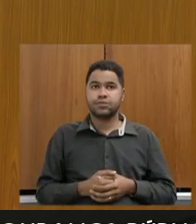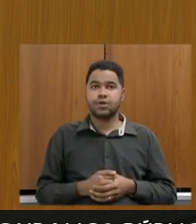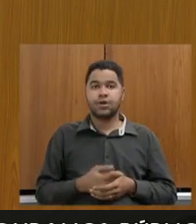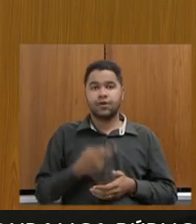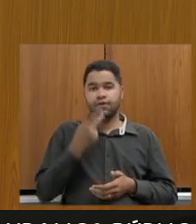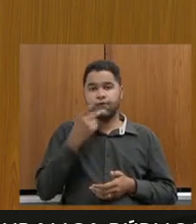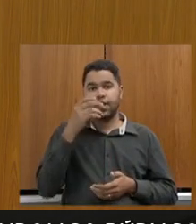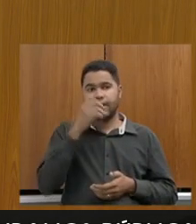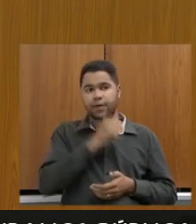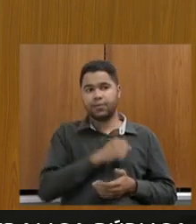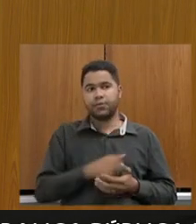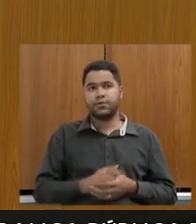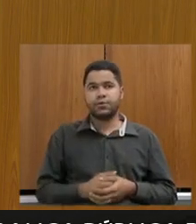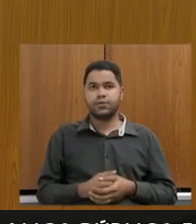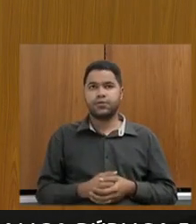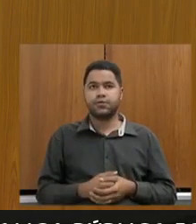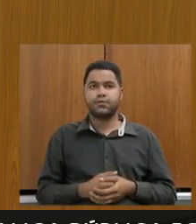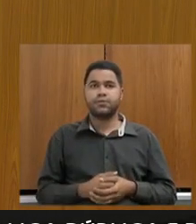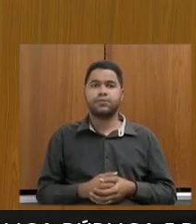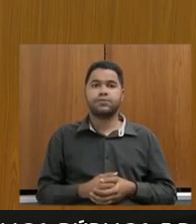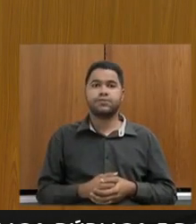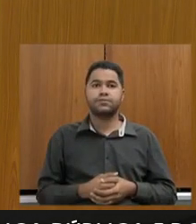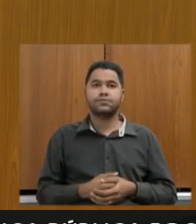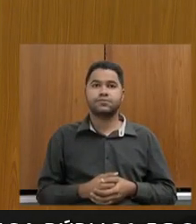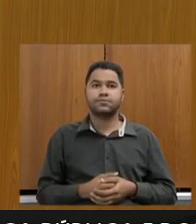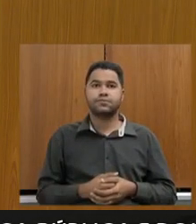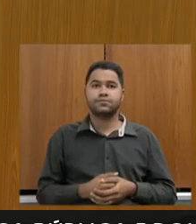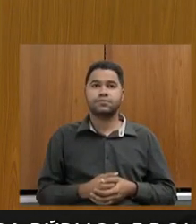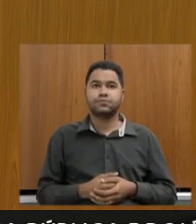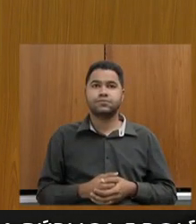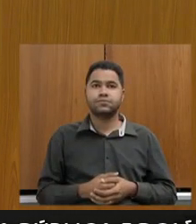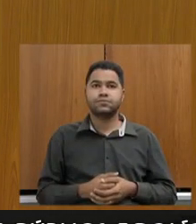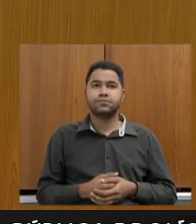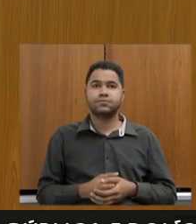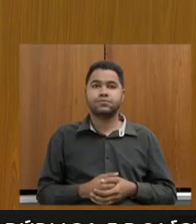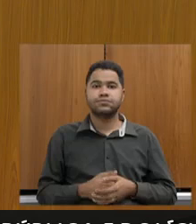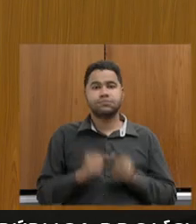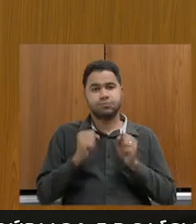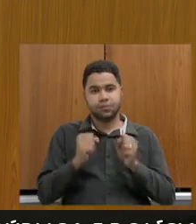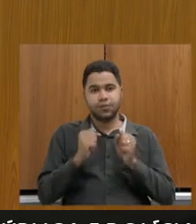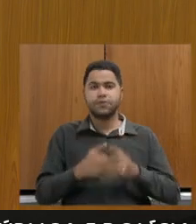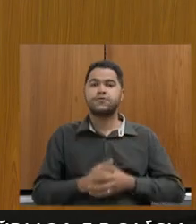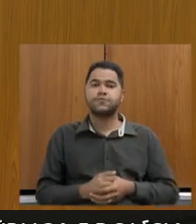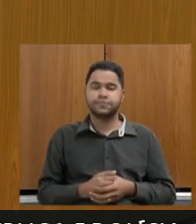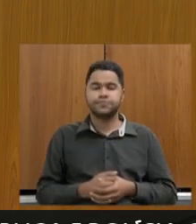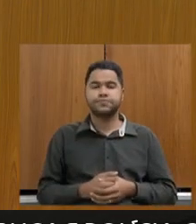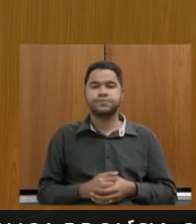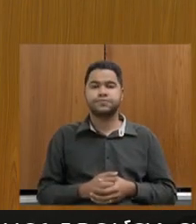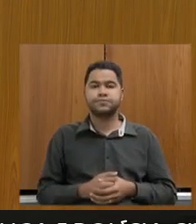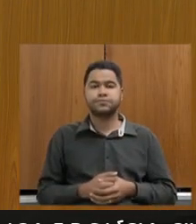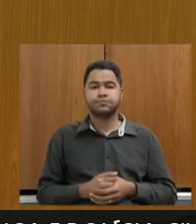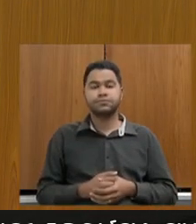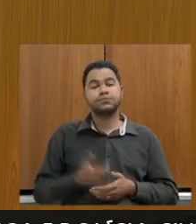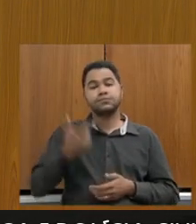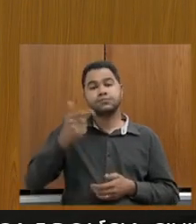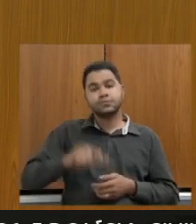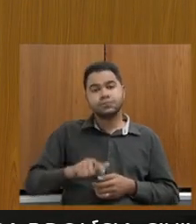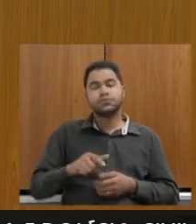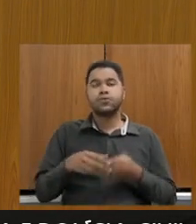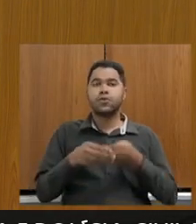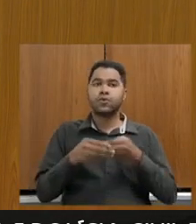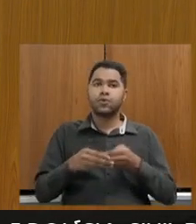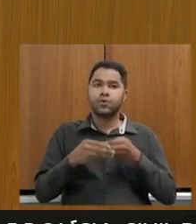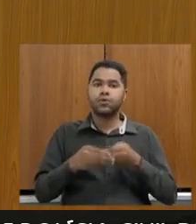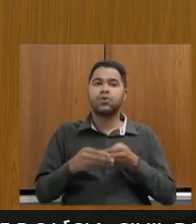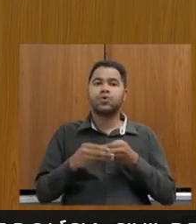presidente e pode fazer ótimo só que tá mais uma vez aqui da os